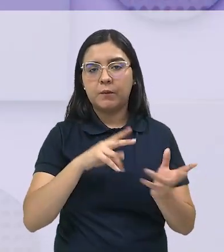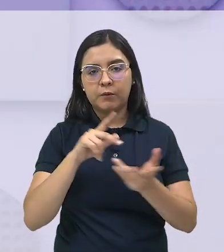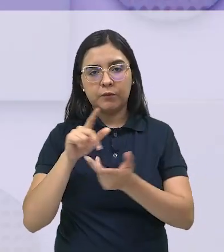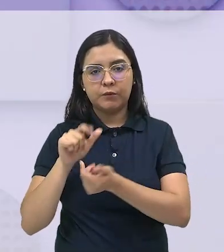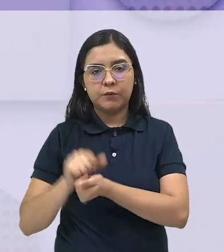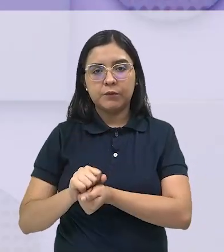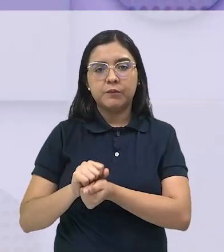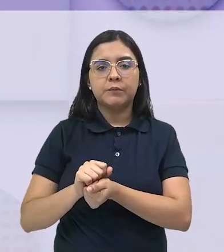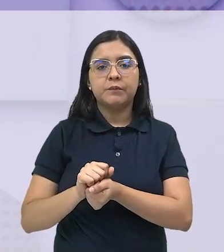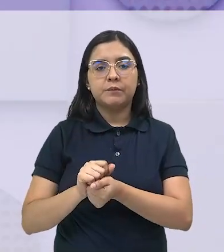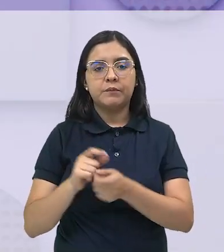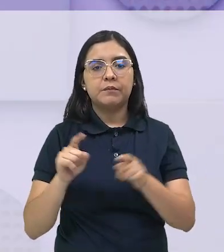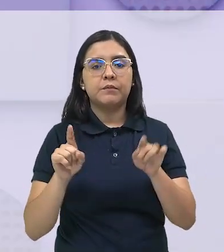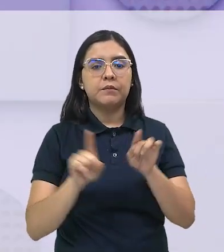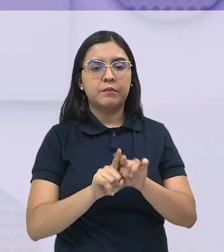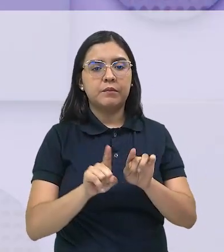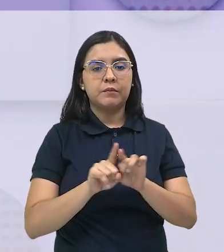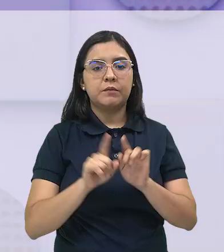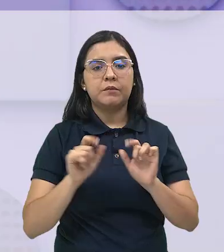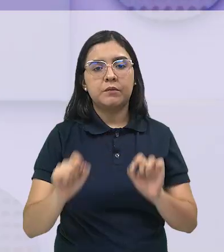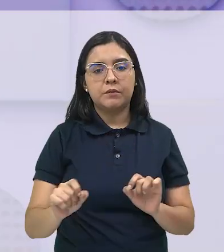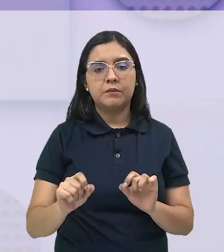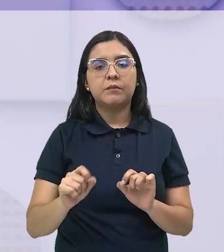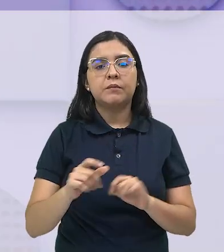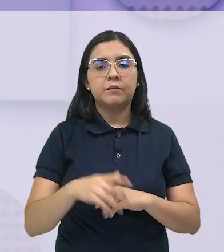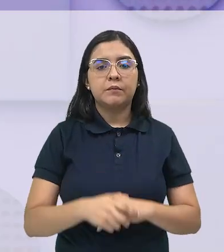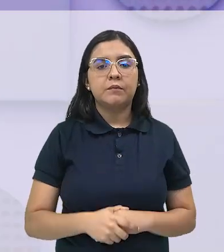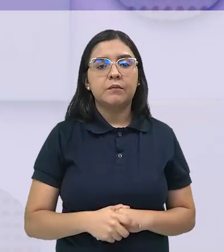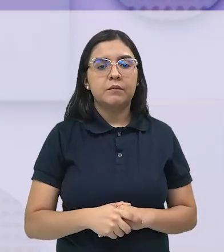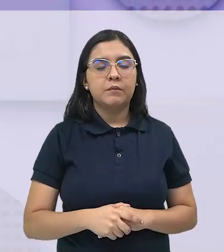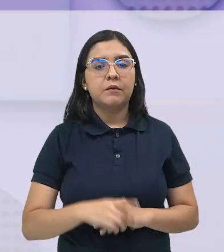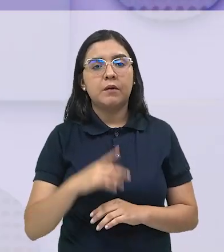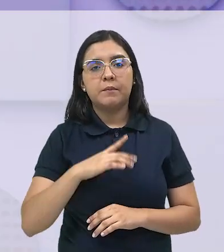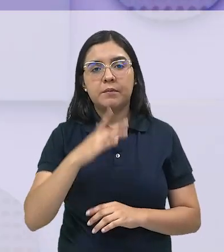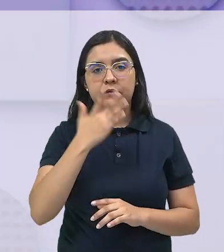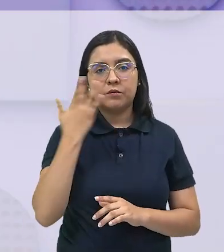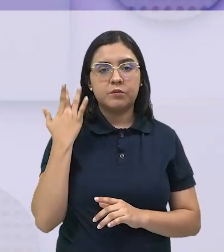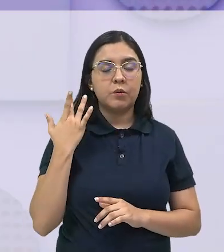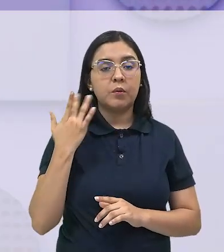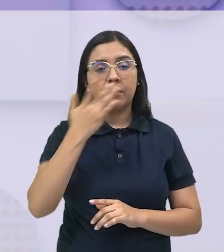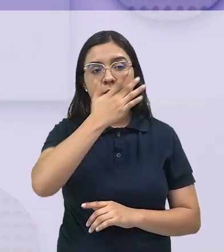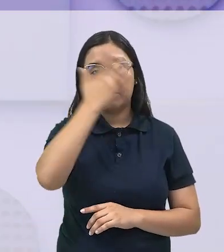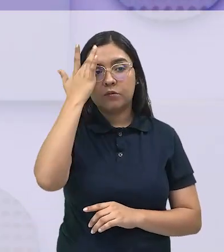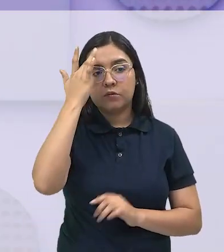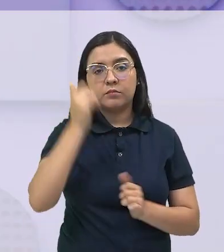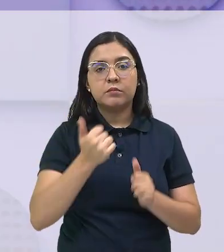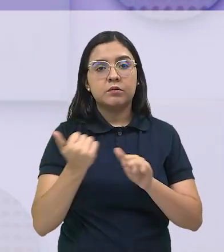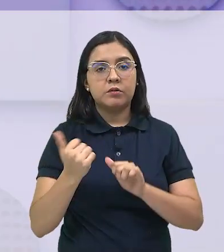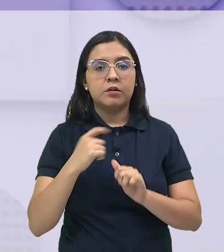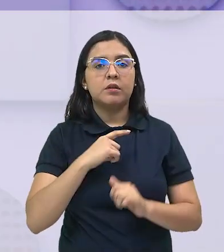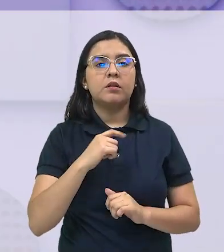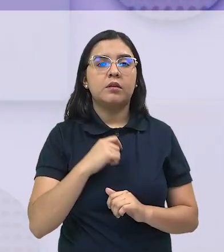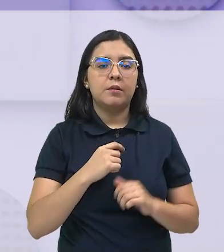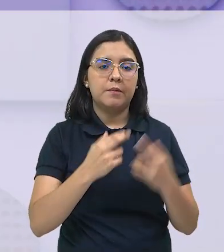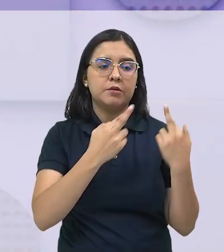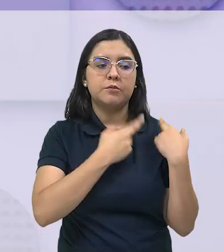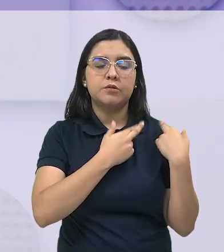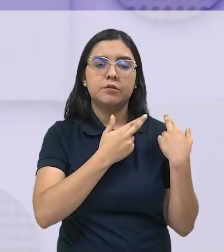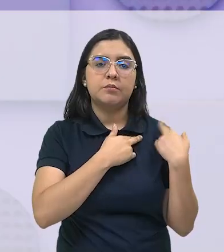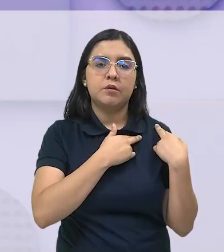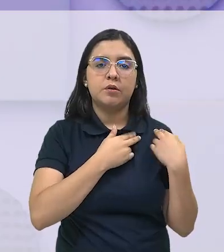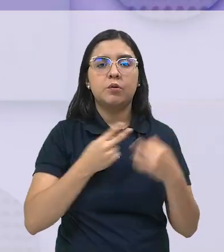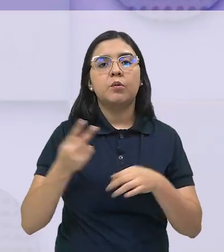colocou notas de obrigação de qualquer batizado, que todo batizado tem uma responsabilidade com a criação